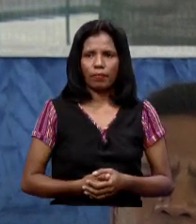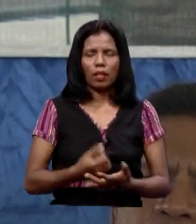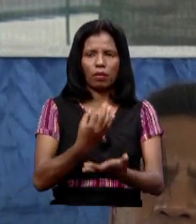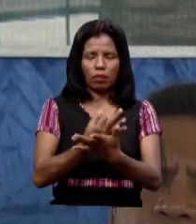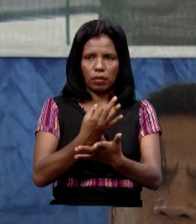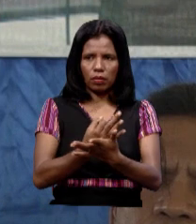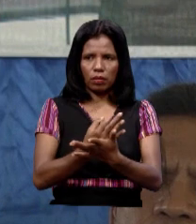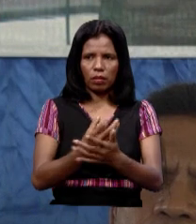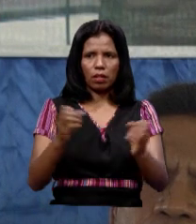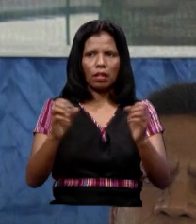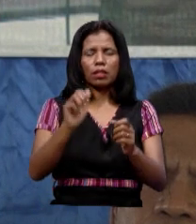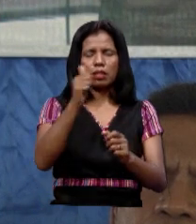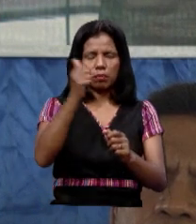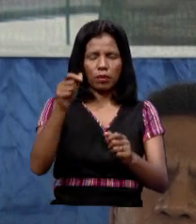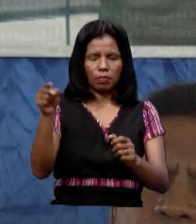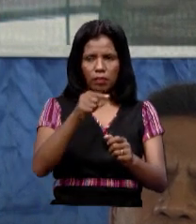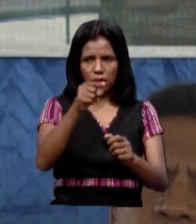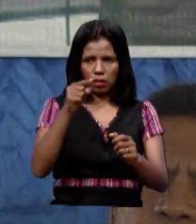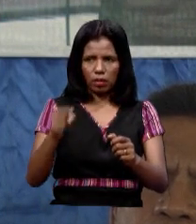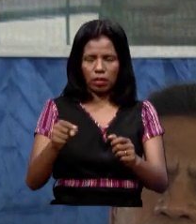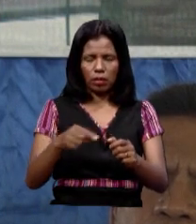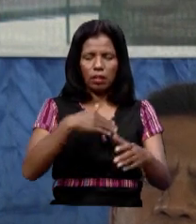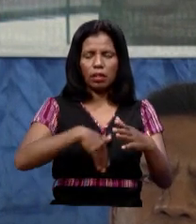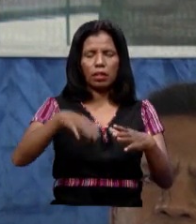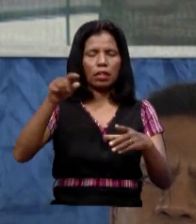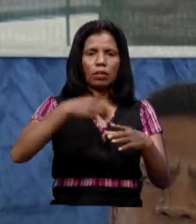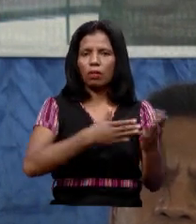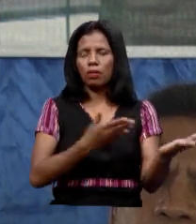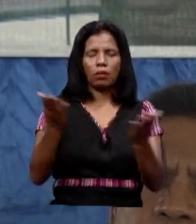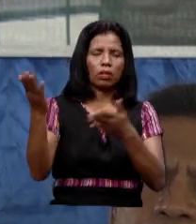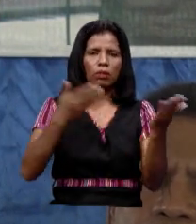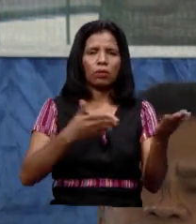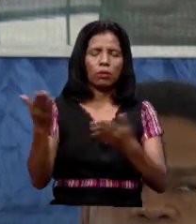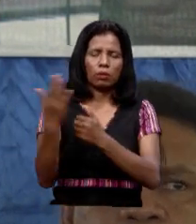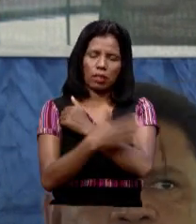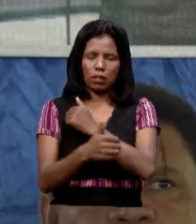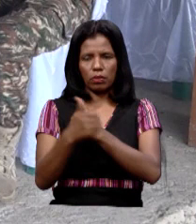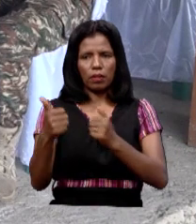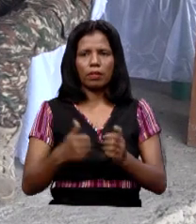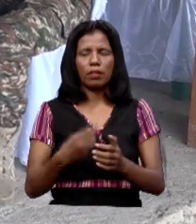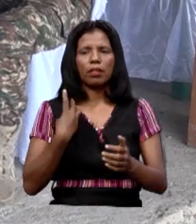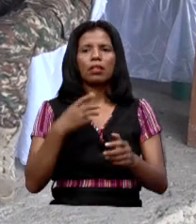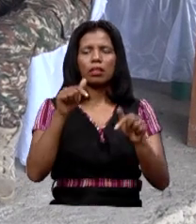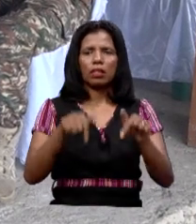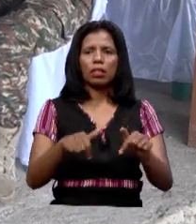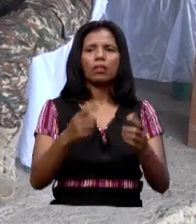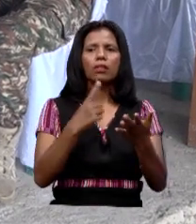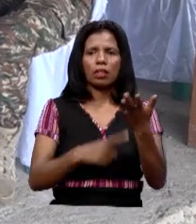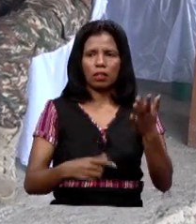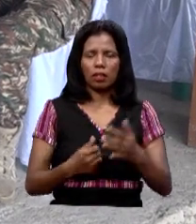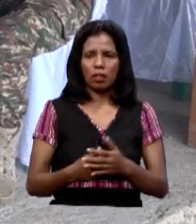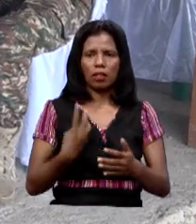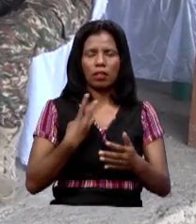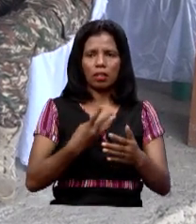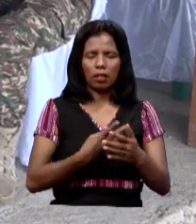orçamento nem 10% reais. Traz, saiu. Ita relo saiu. Ita relo é